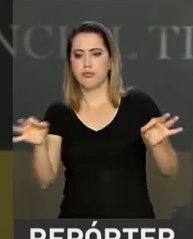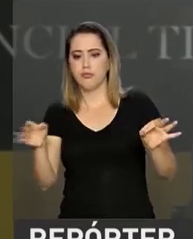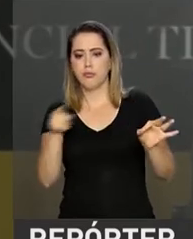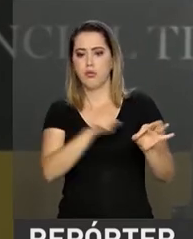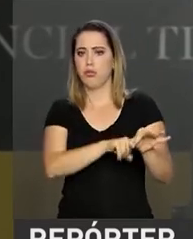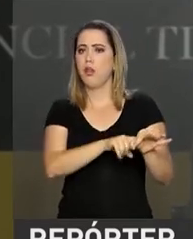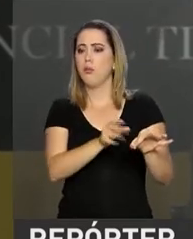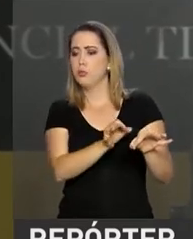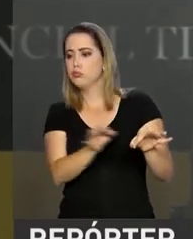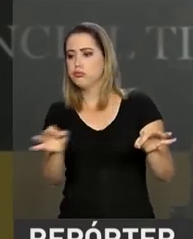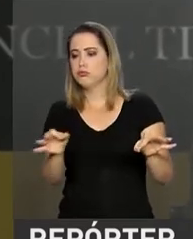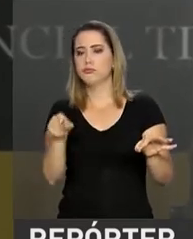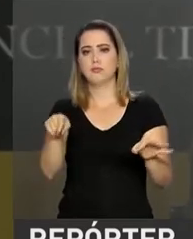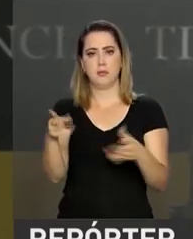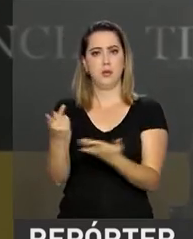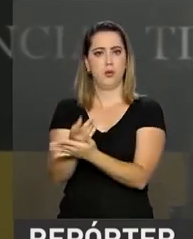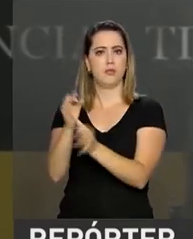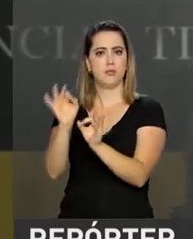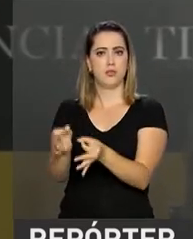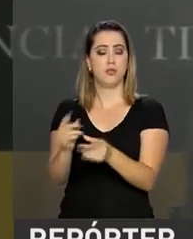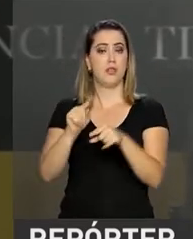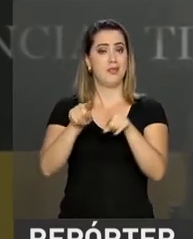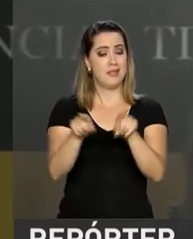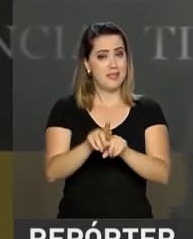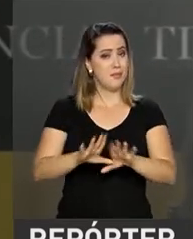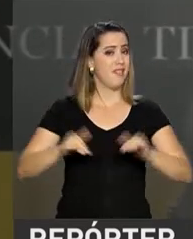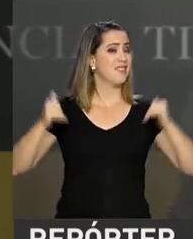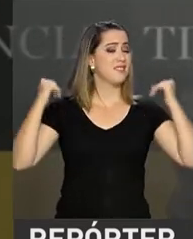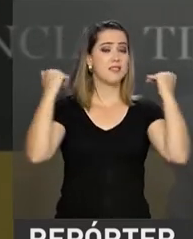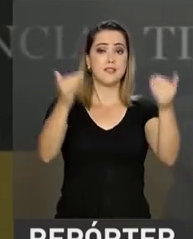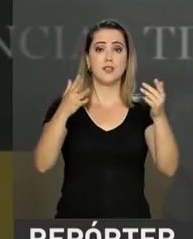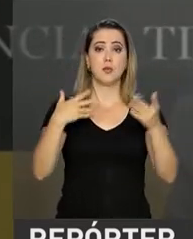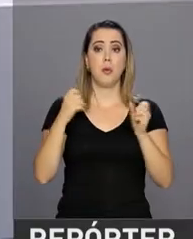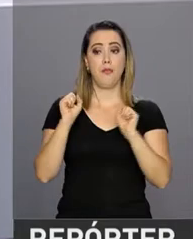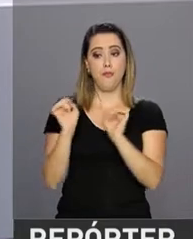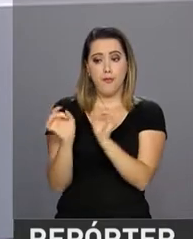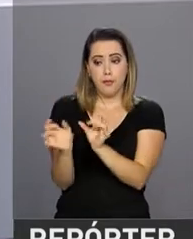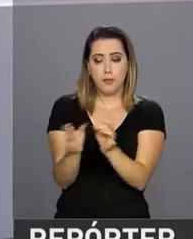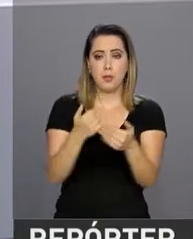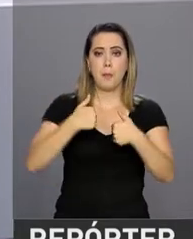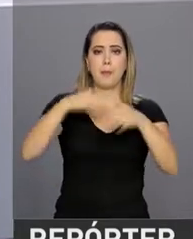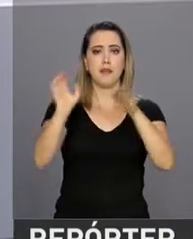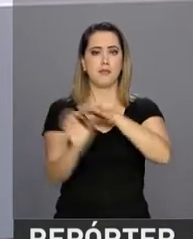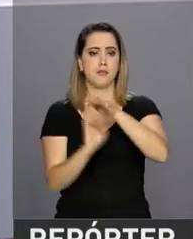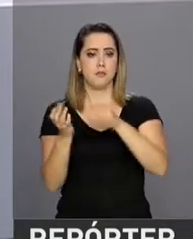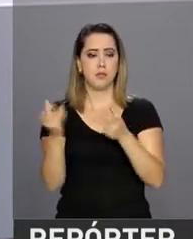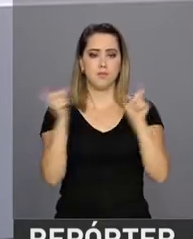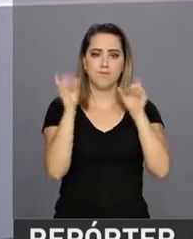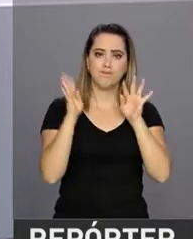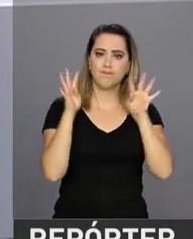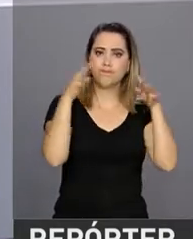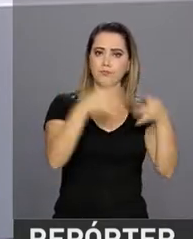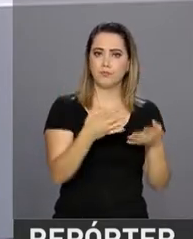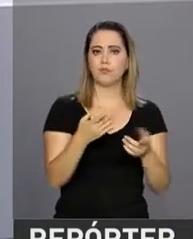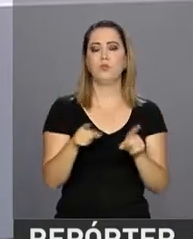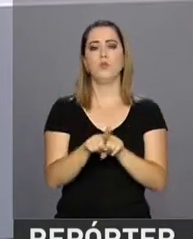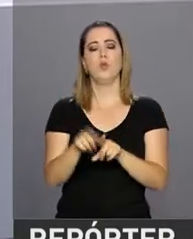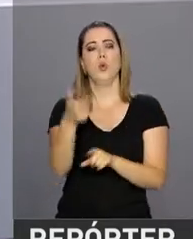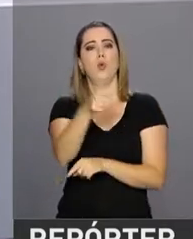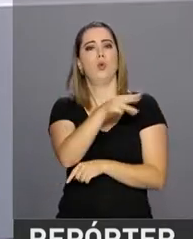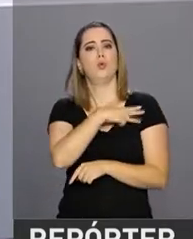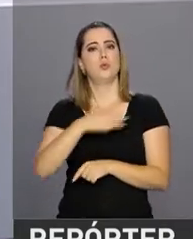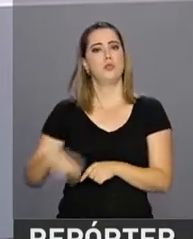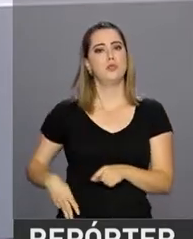procurou é criar um bilhete é de concorrência o ministro fernando coelho filho também